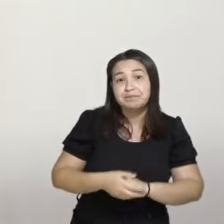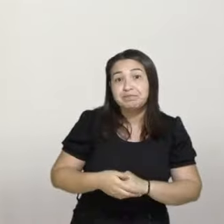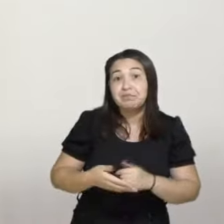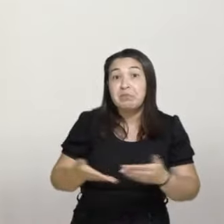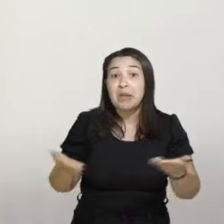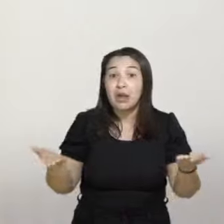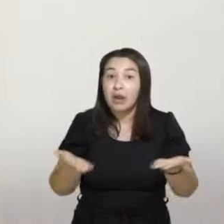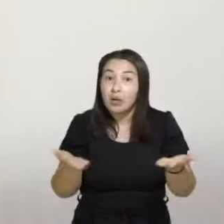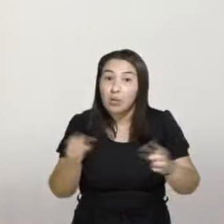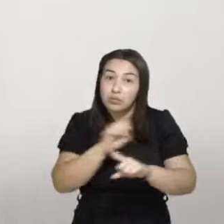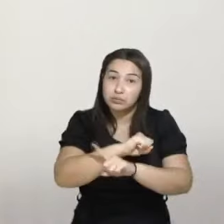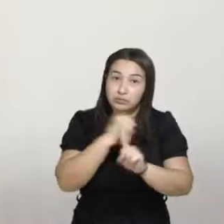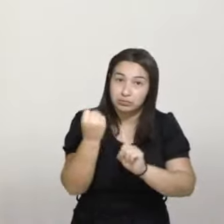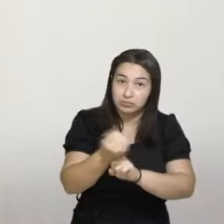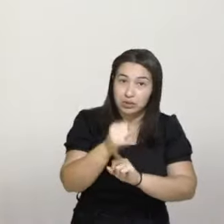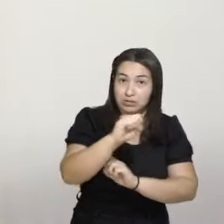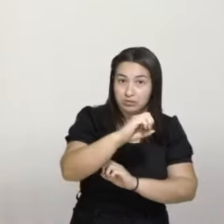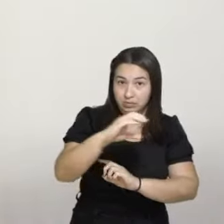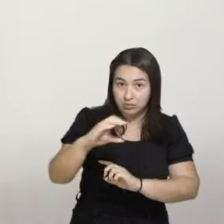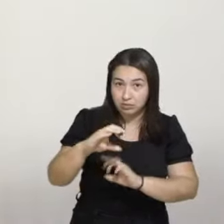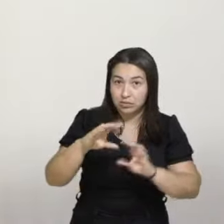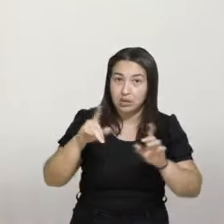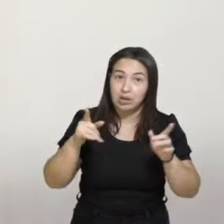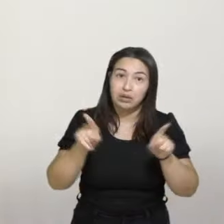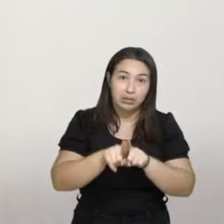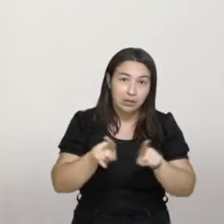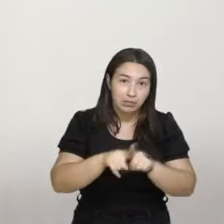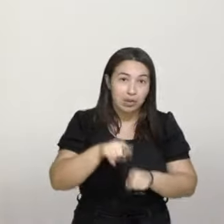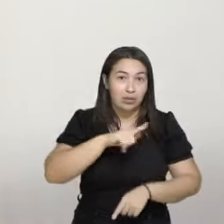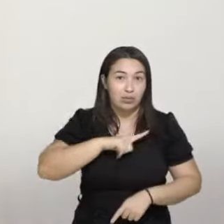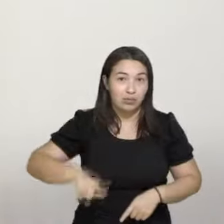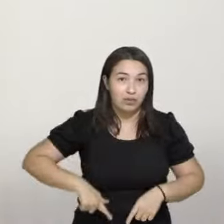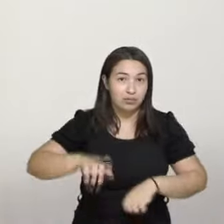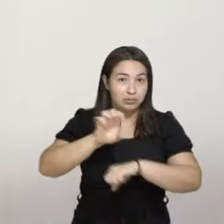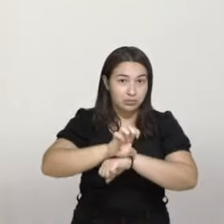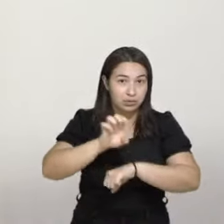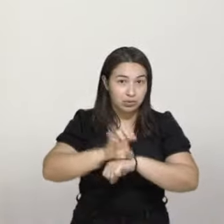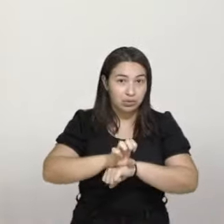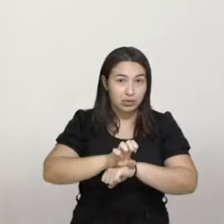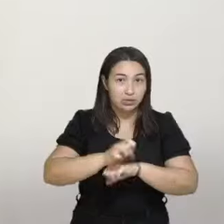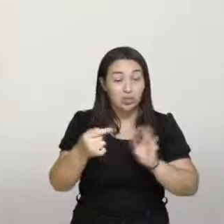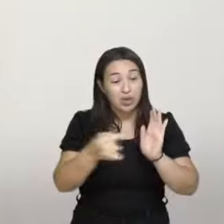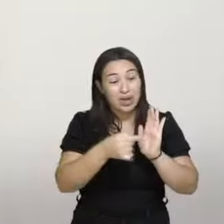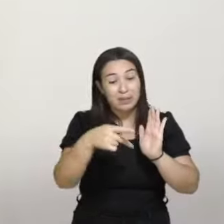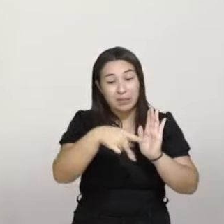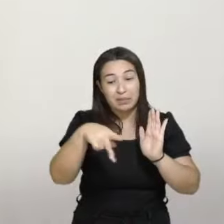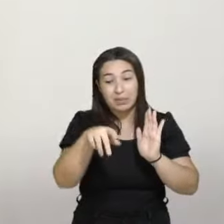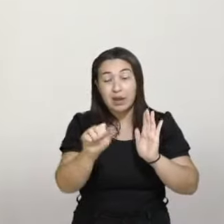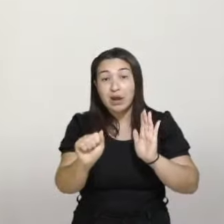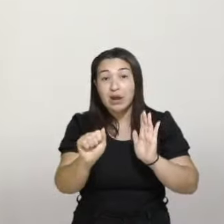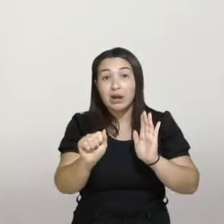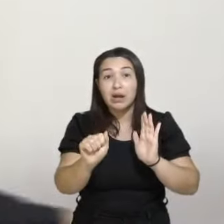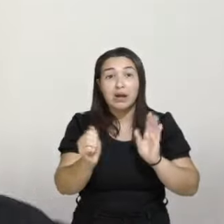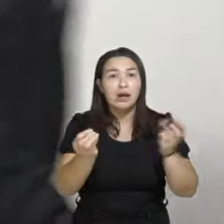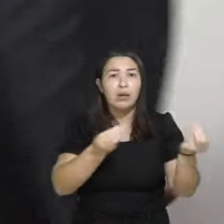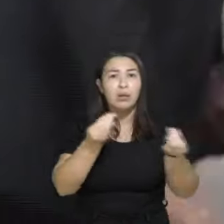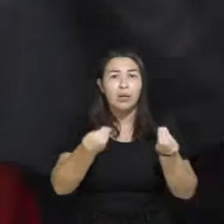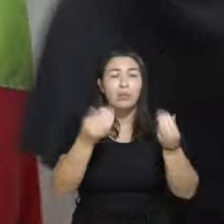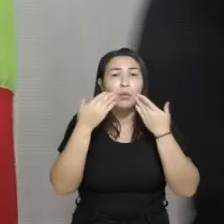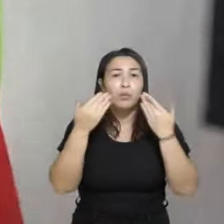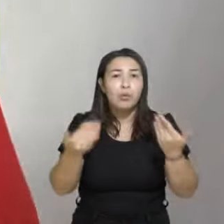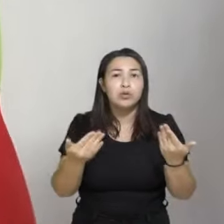a sociedade catarinense, ou o governo do Estado, ele no seu PPA, ele define que vai